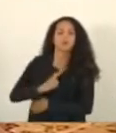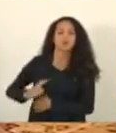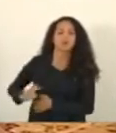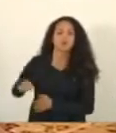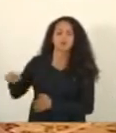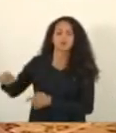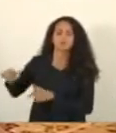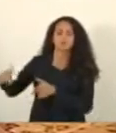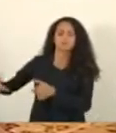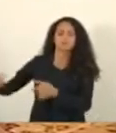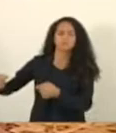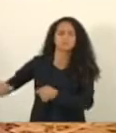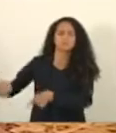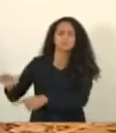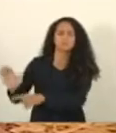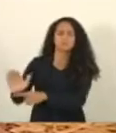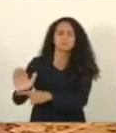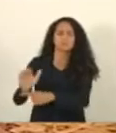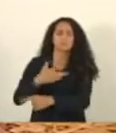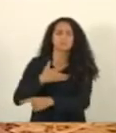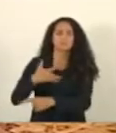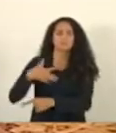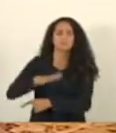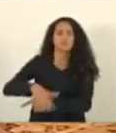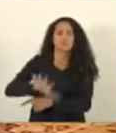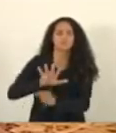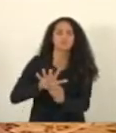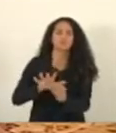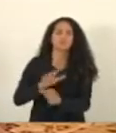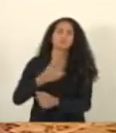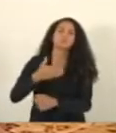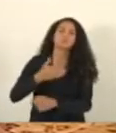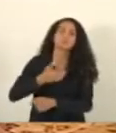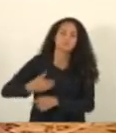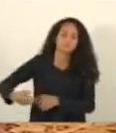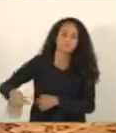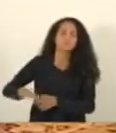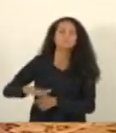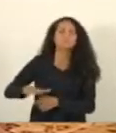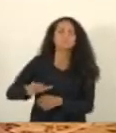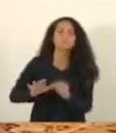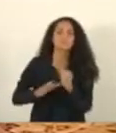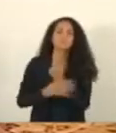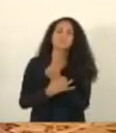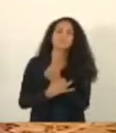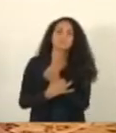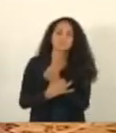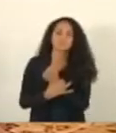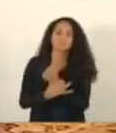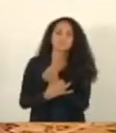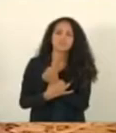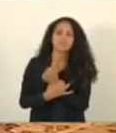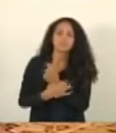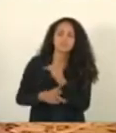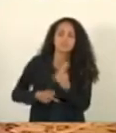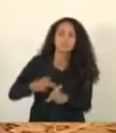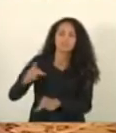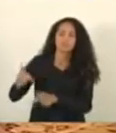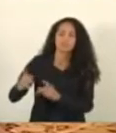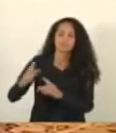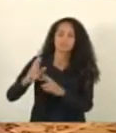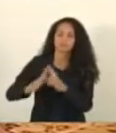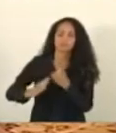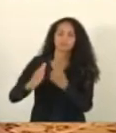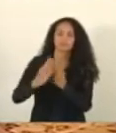que deveria zelar pela saúde pública, pela segurança pública do povo de Rio Paranal e de todos os